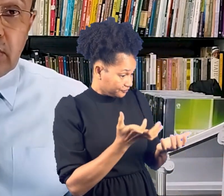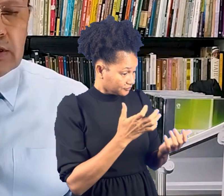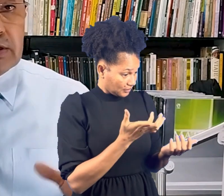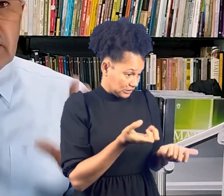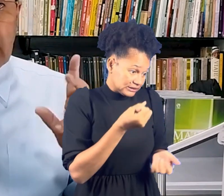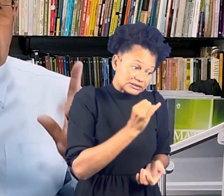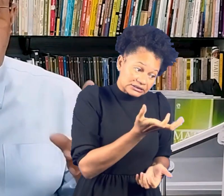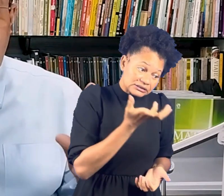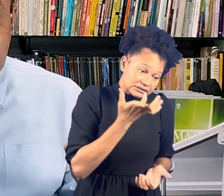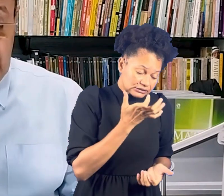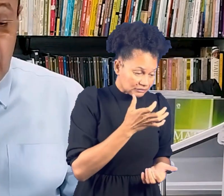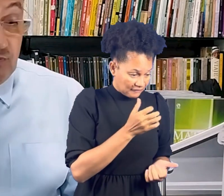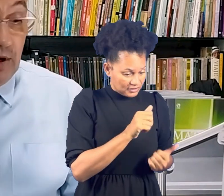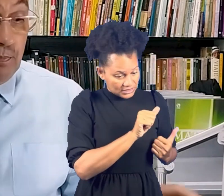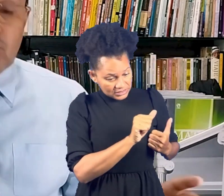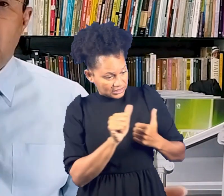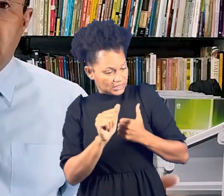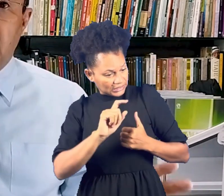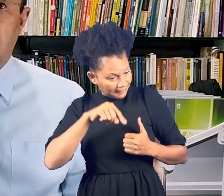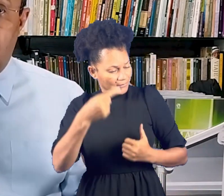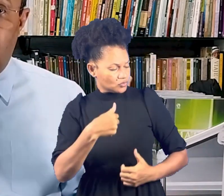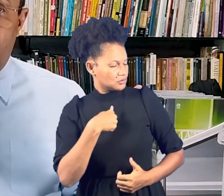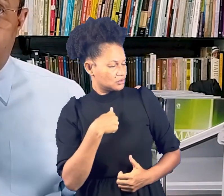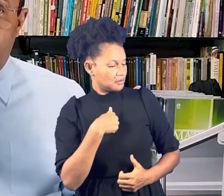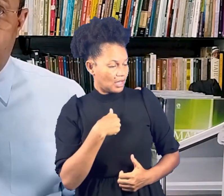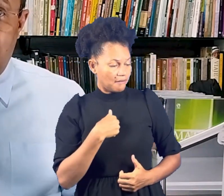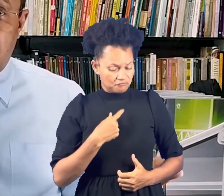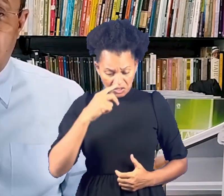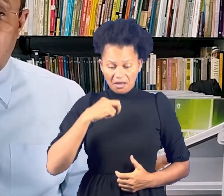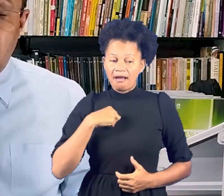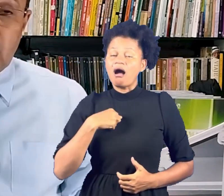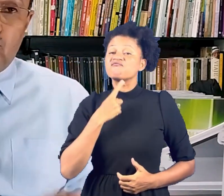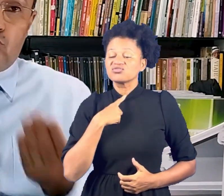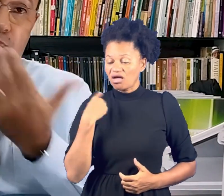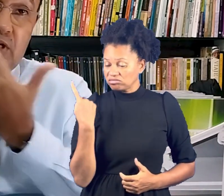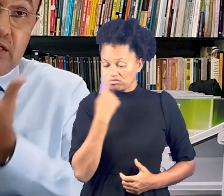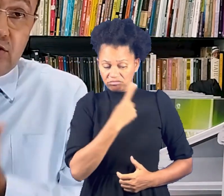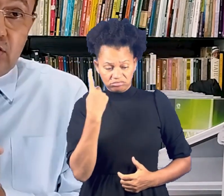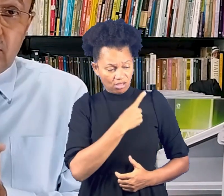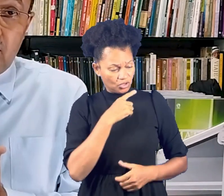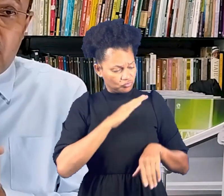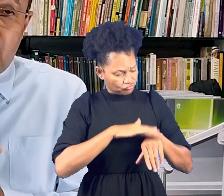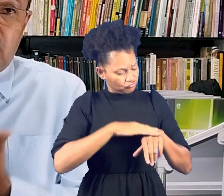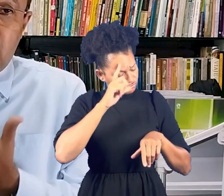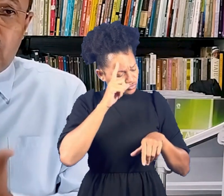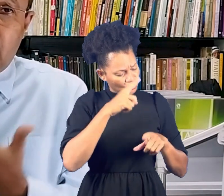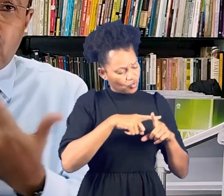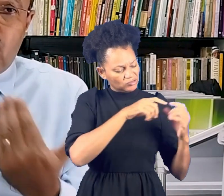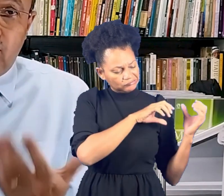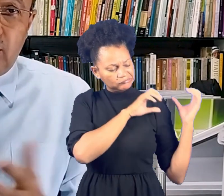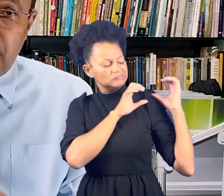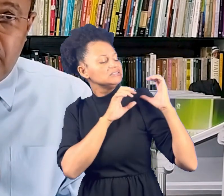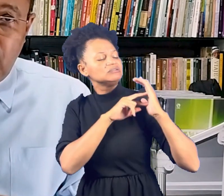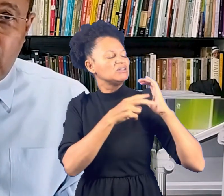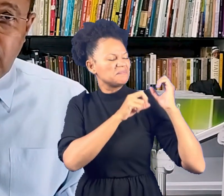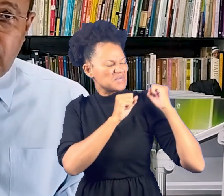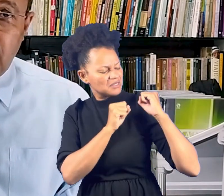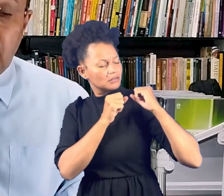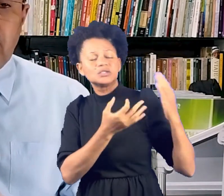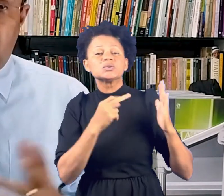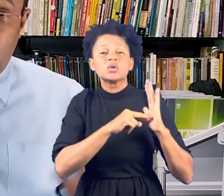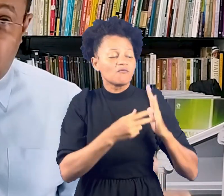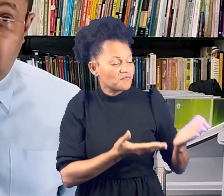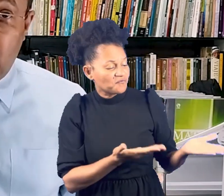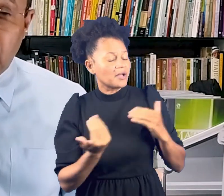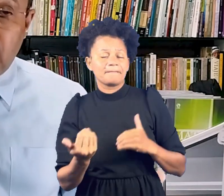alguém quiser, se quiser vir após mim, negue-se a si mesmo, tome cada dia a sua cruz, ele está nos convidando para a